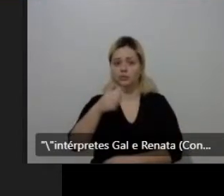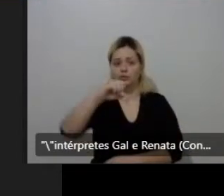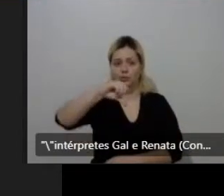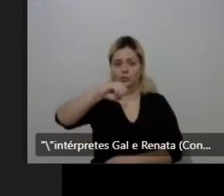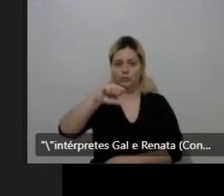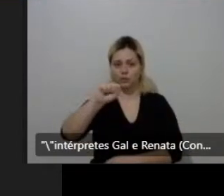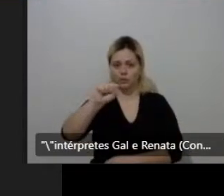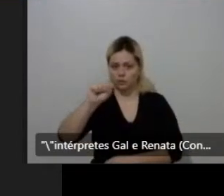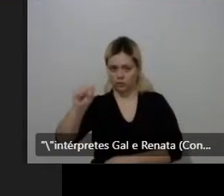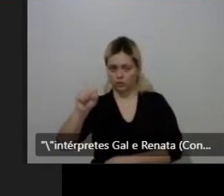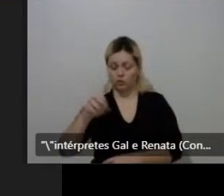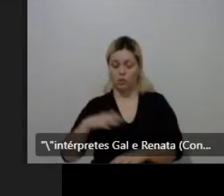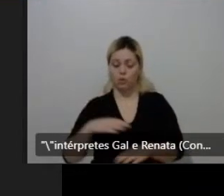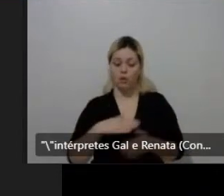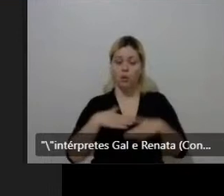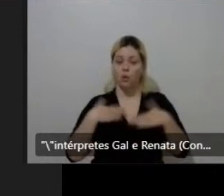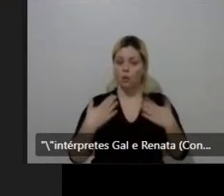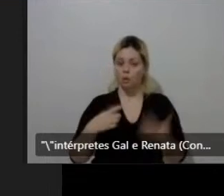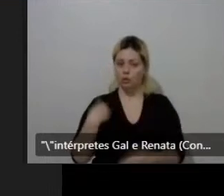1988, né, enquanto a gente teve